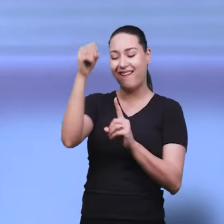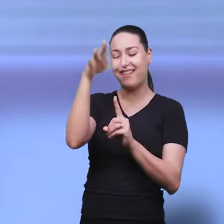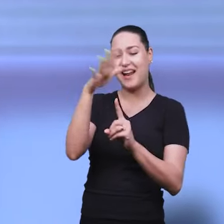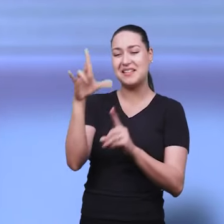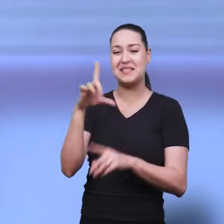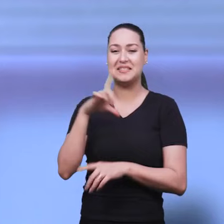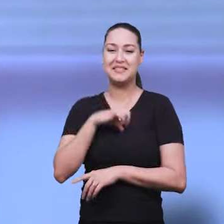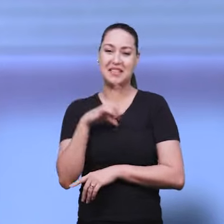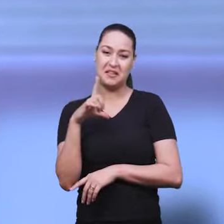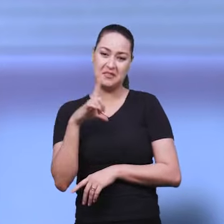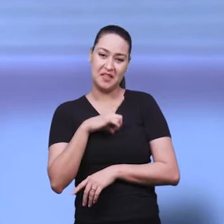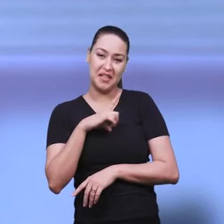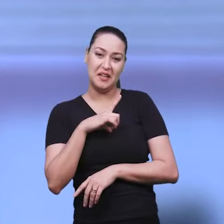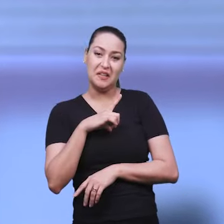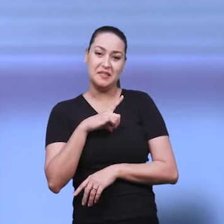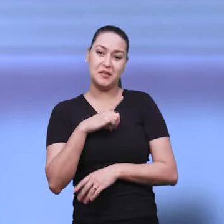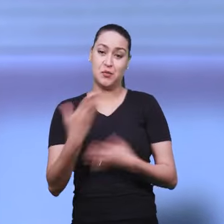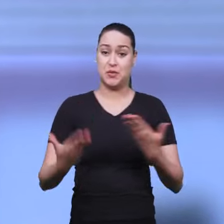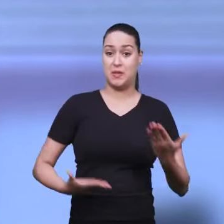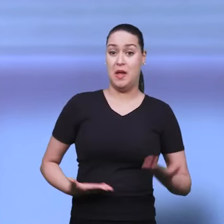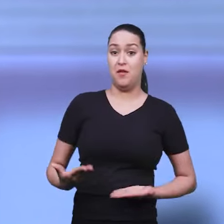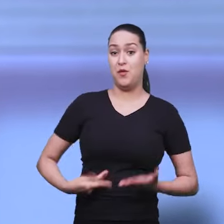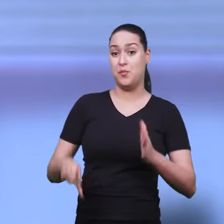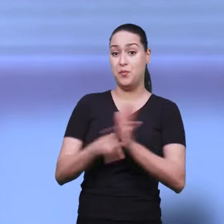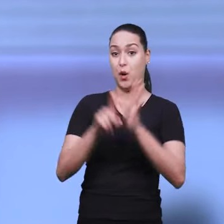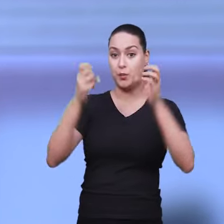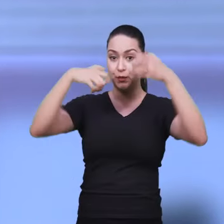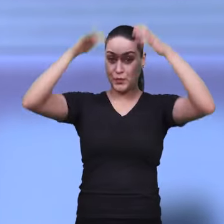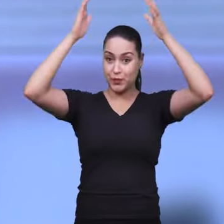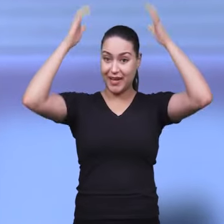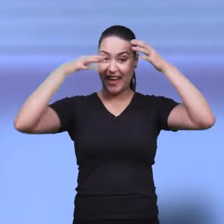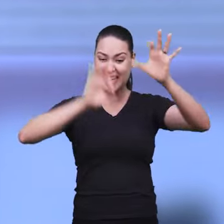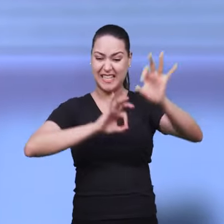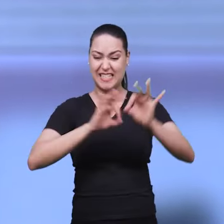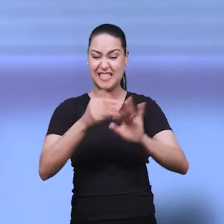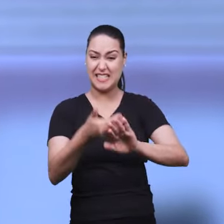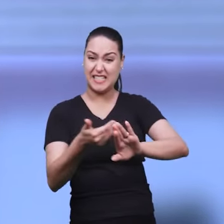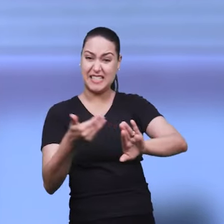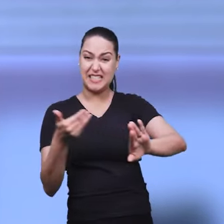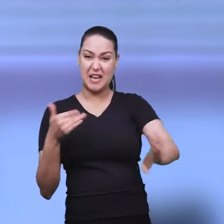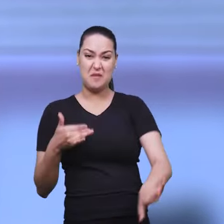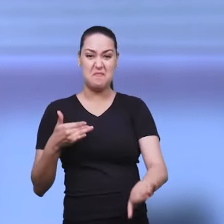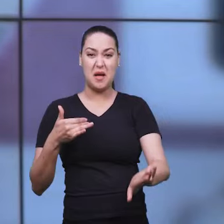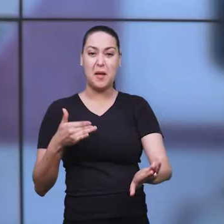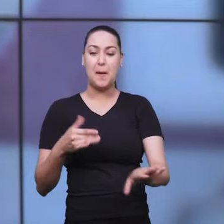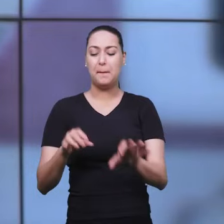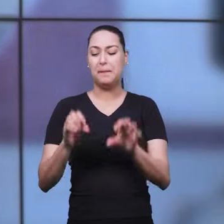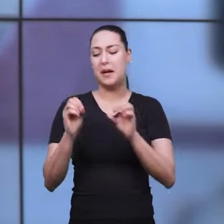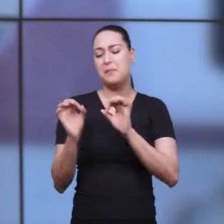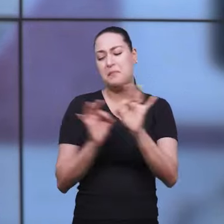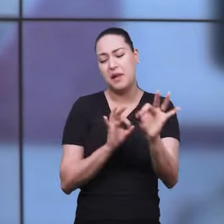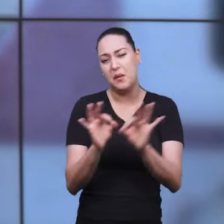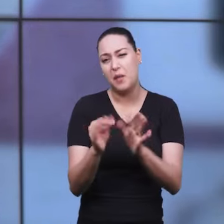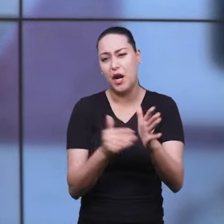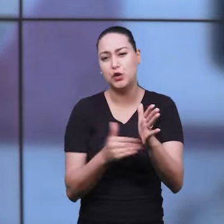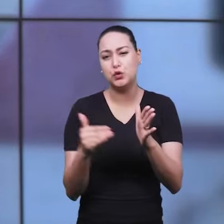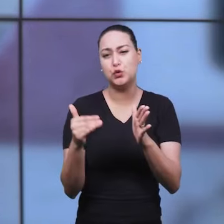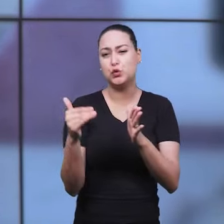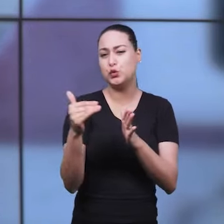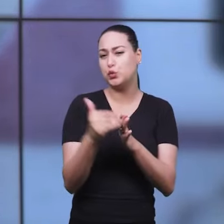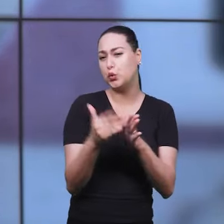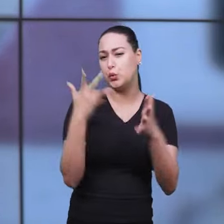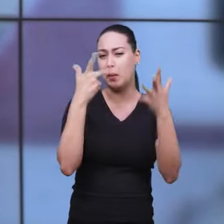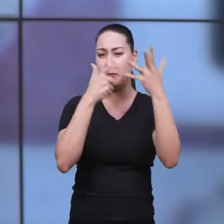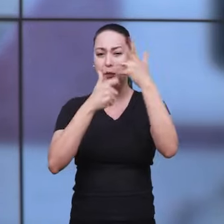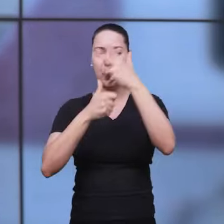diante de Hegai, o eunuco do rei Assuero, que a separou e apressou-lhe para dar-lhe os seus enfeites, os